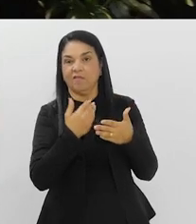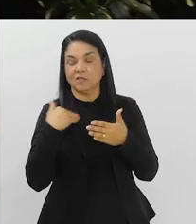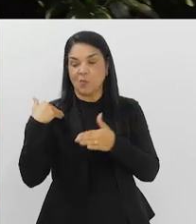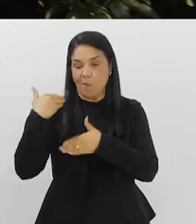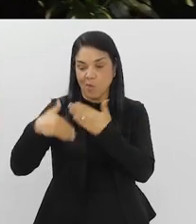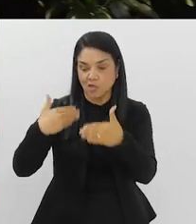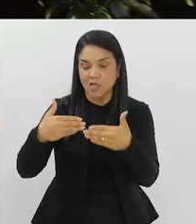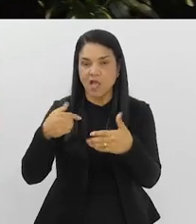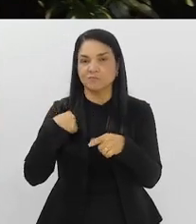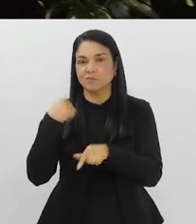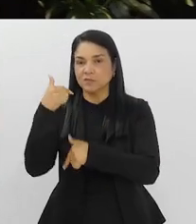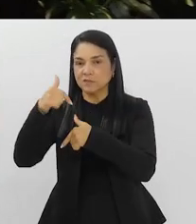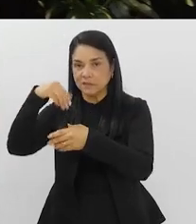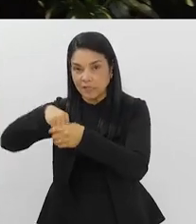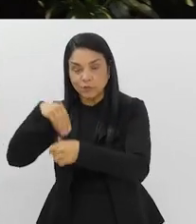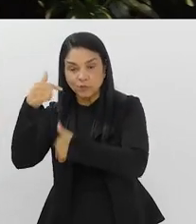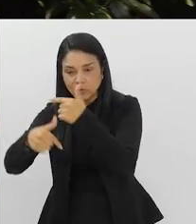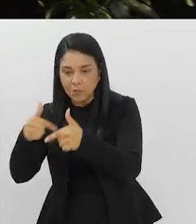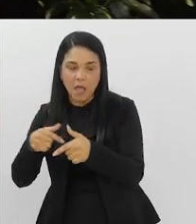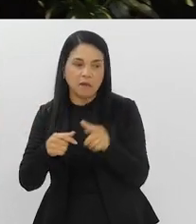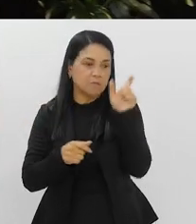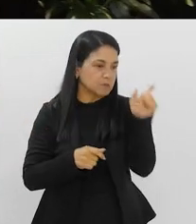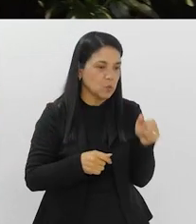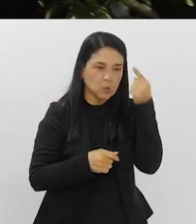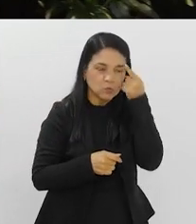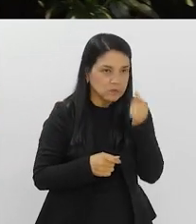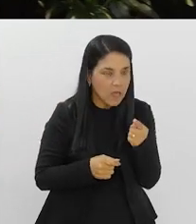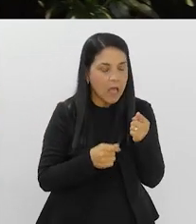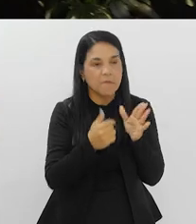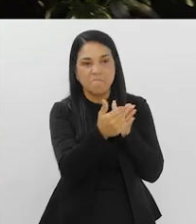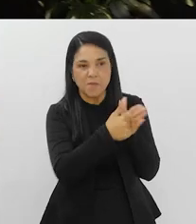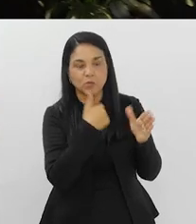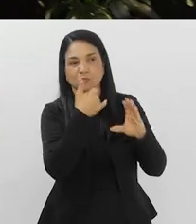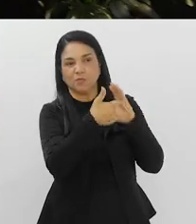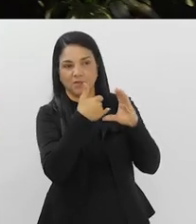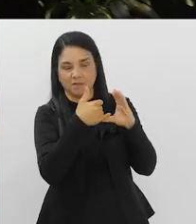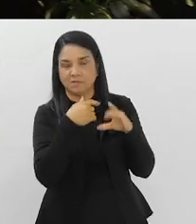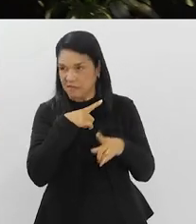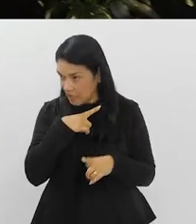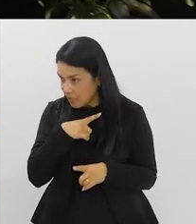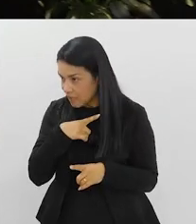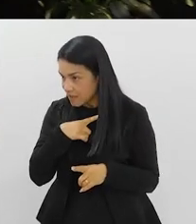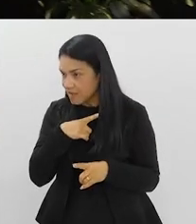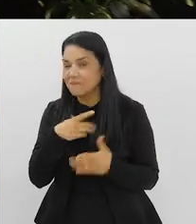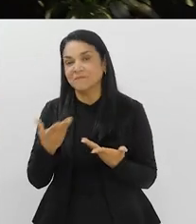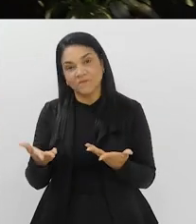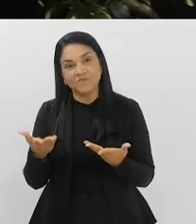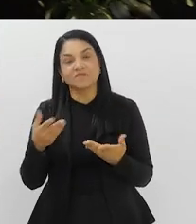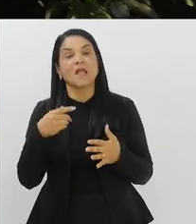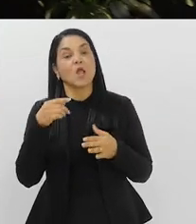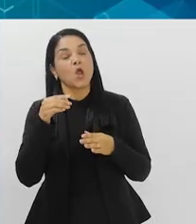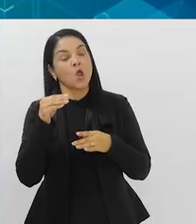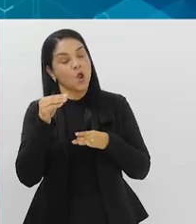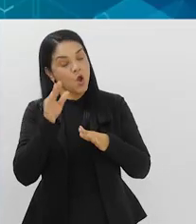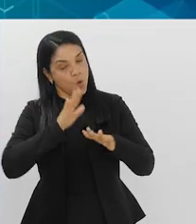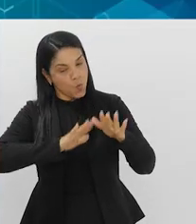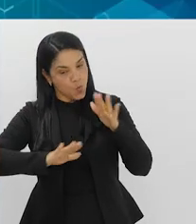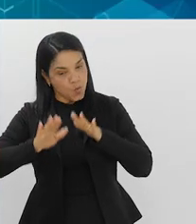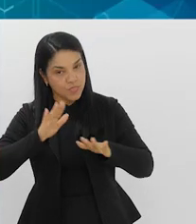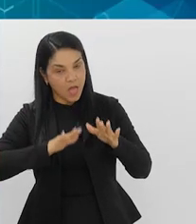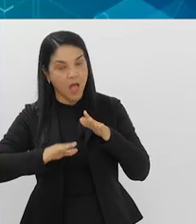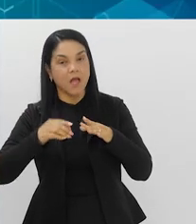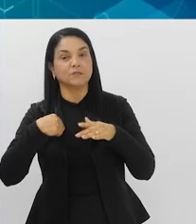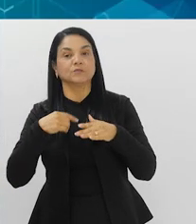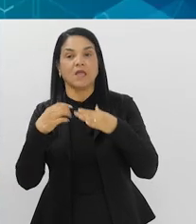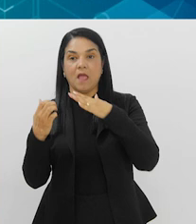um processo que foi feito por você e que a outra pessoa não sabe. Existe isso também? Então, esse é um cuidado